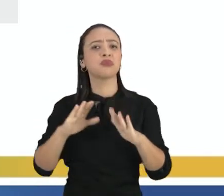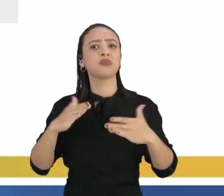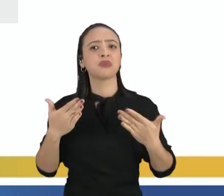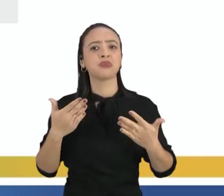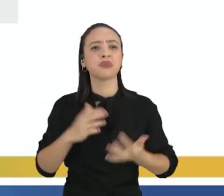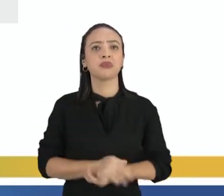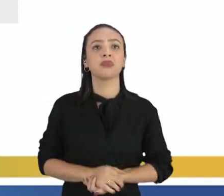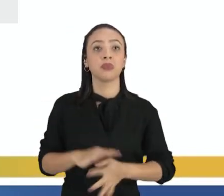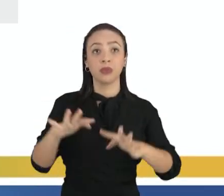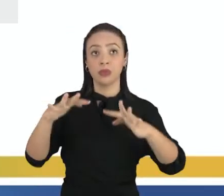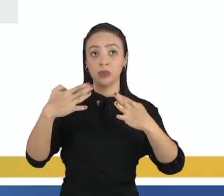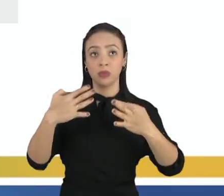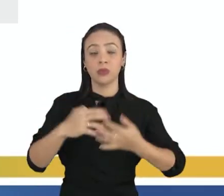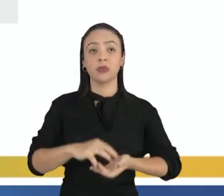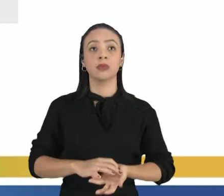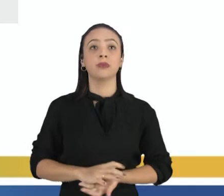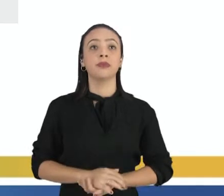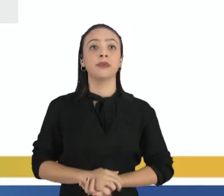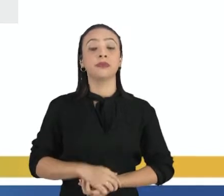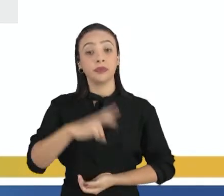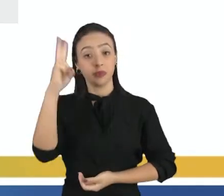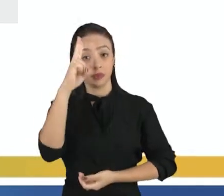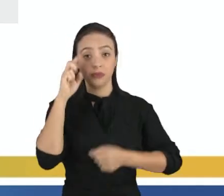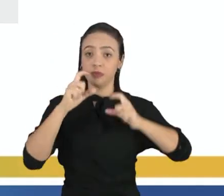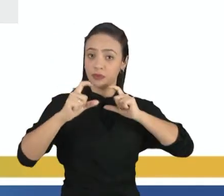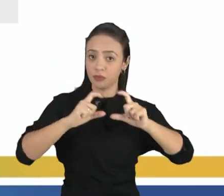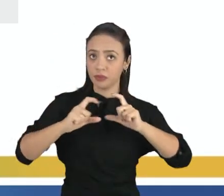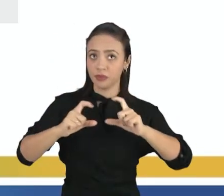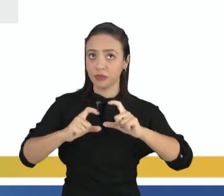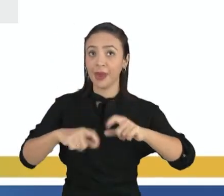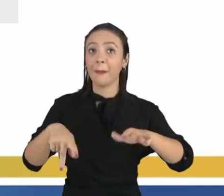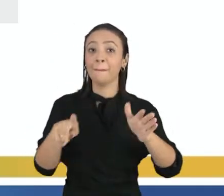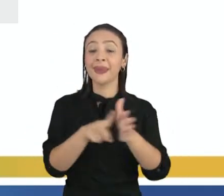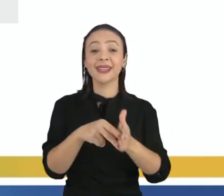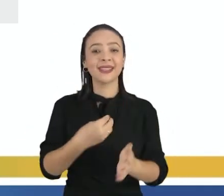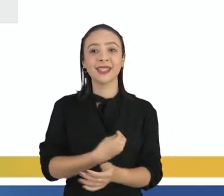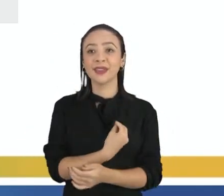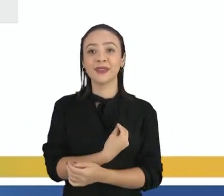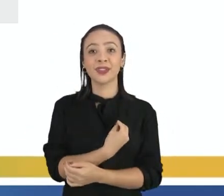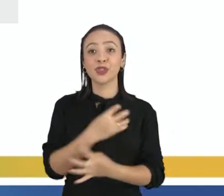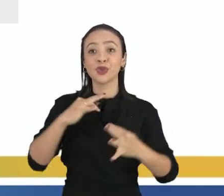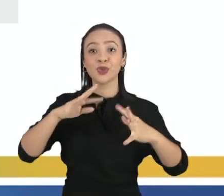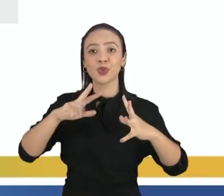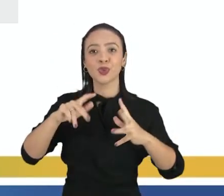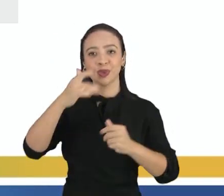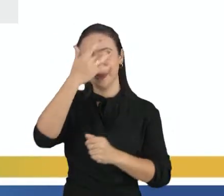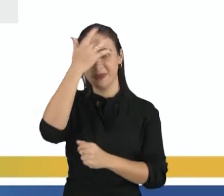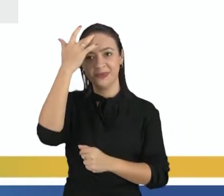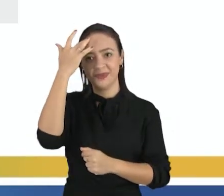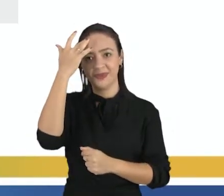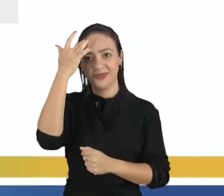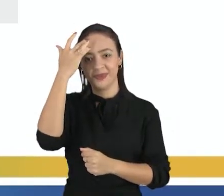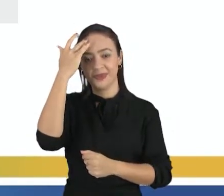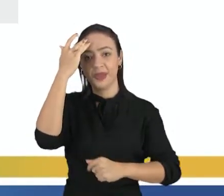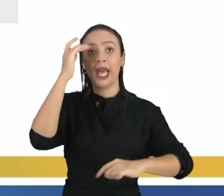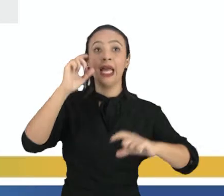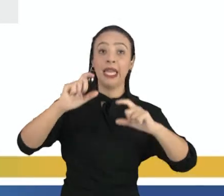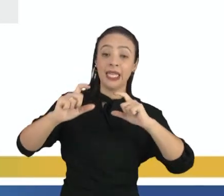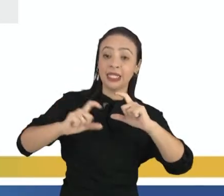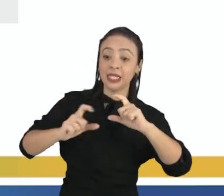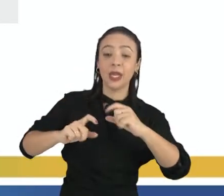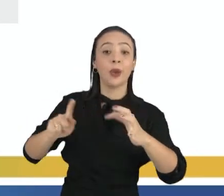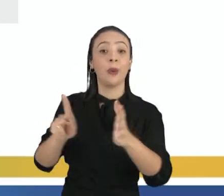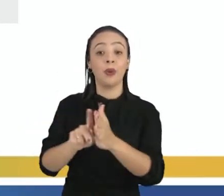lá, acompanhem comigo. As histórias em quadrinhos fazem parte da vida de todas as pessoas, seja nas tirinhas de